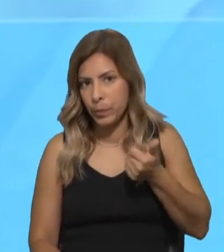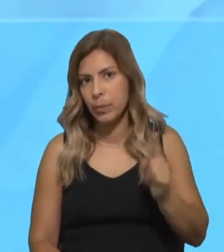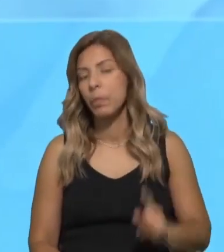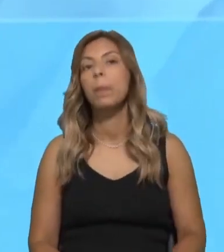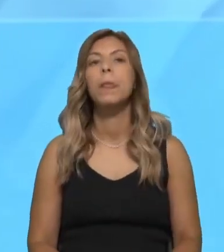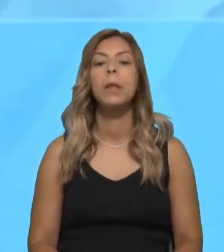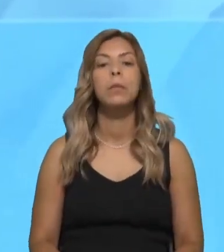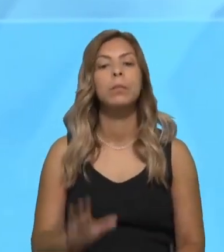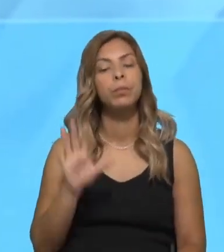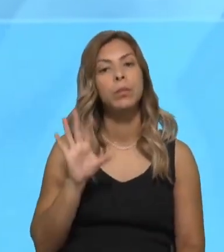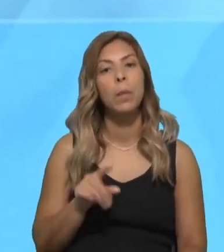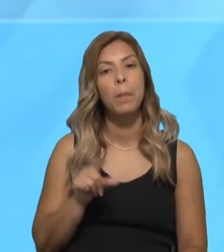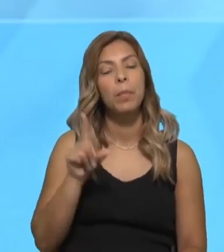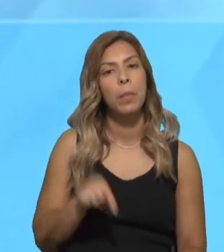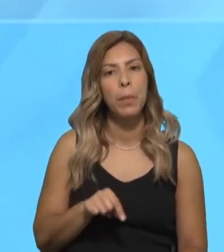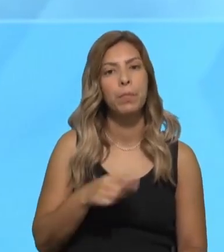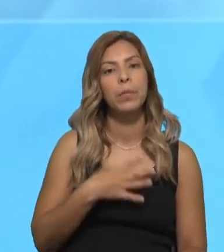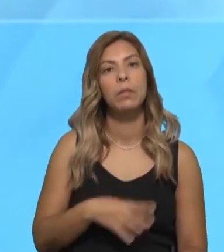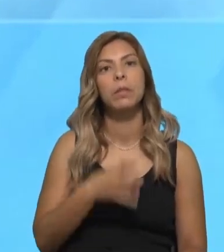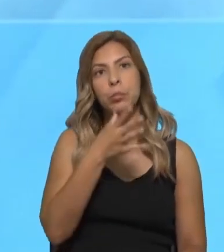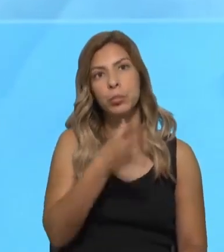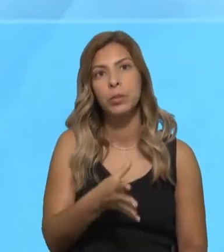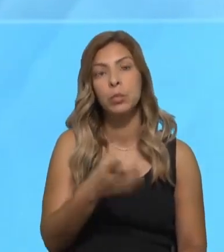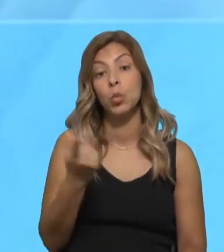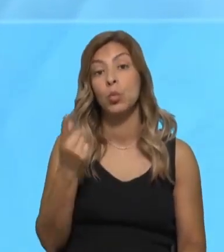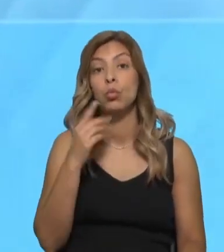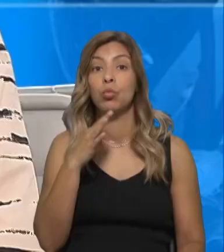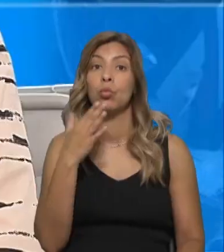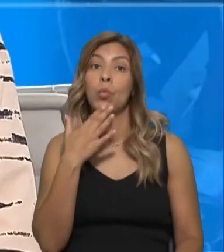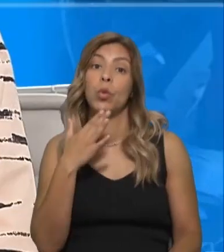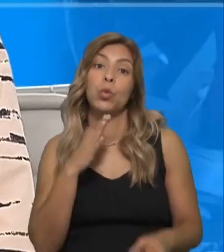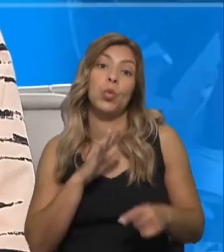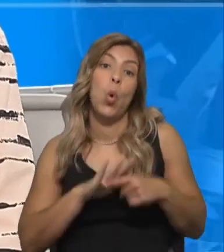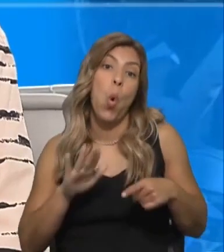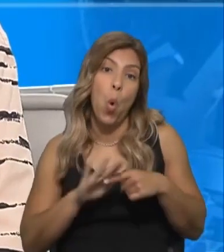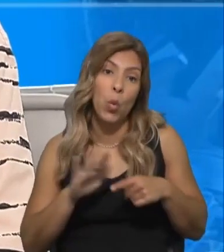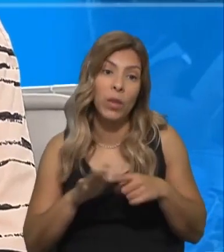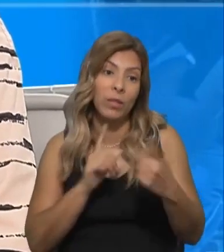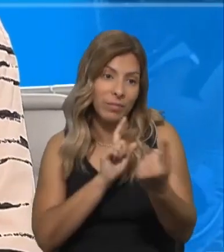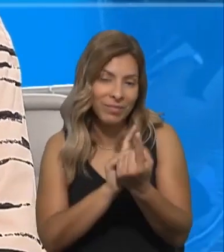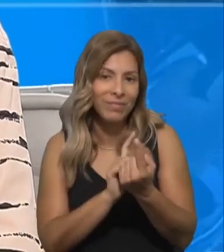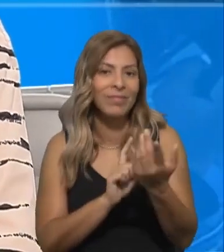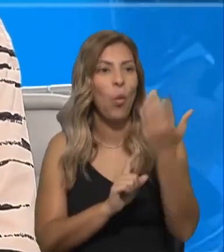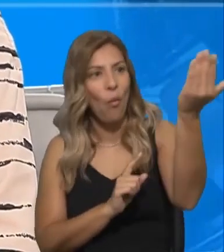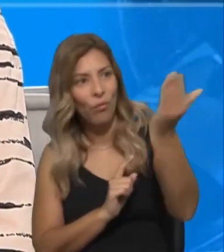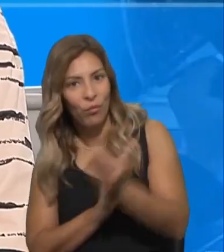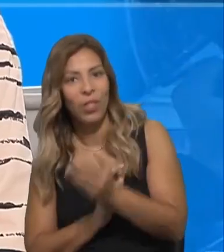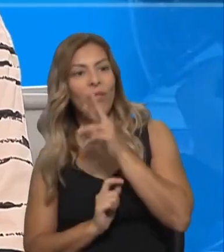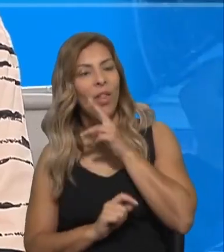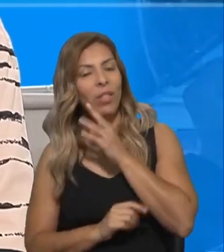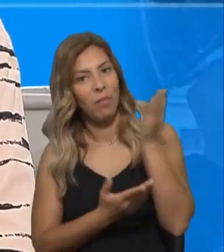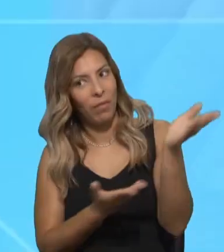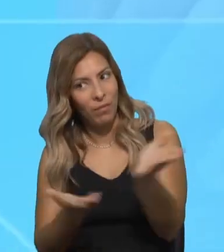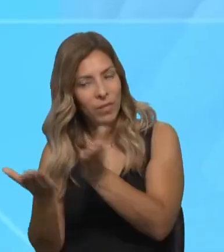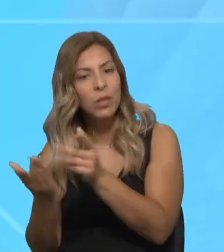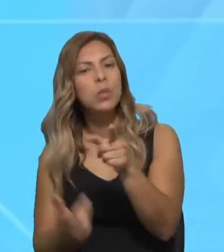finalizarmos também esta nossa conversa, esse encontro em que tiveste a sorte de estar com ele. Falando de Fátima, convidando-o para vir cá naturalmente, como é que